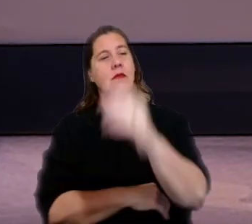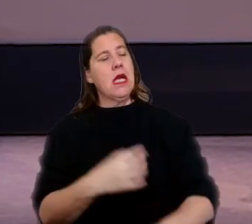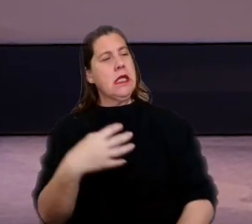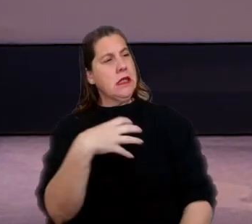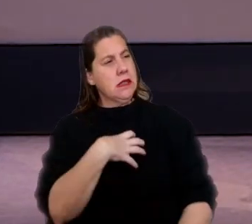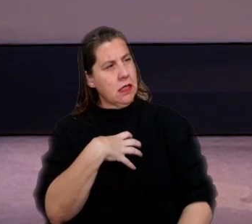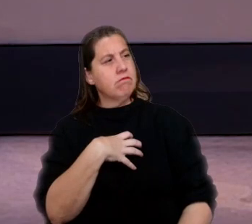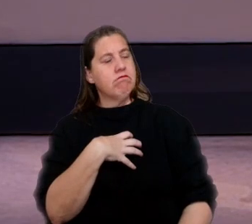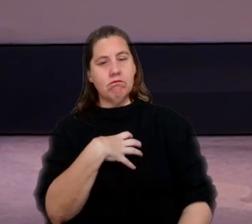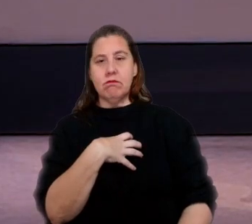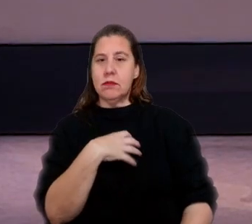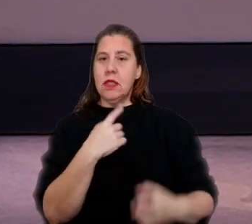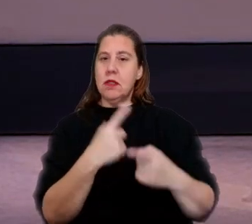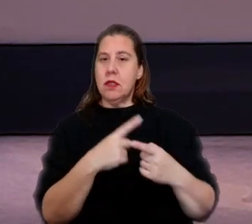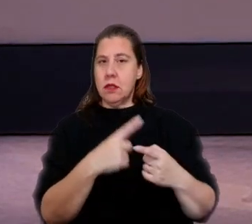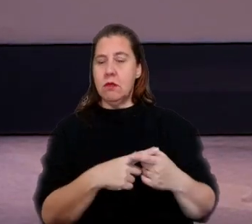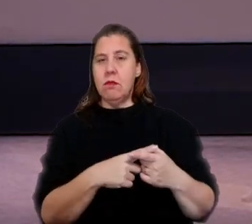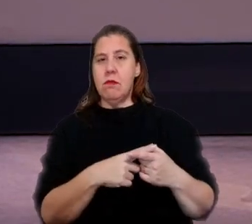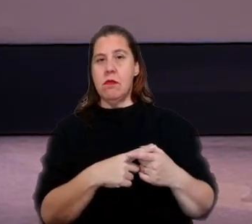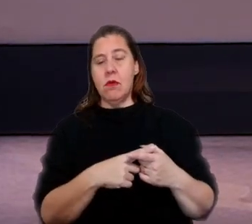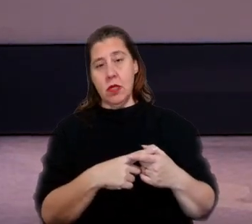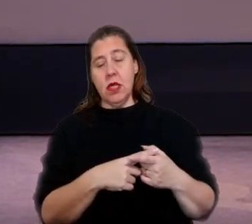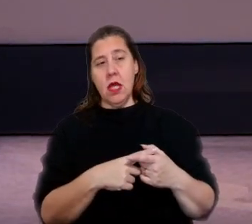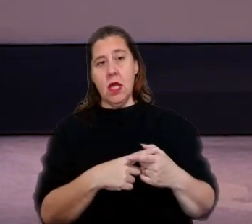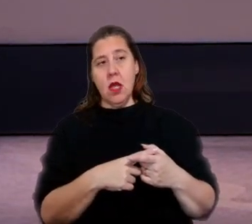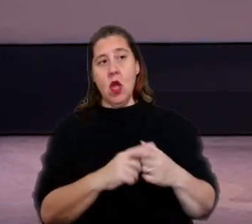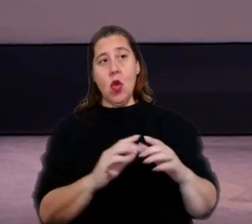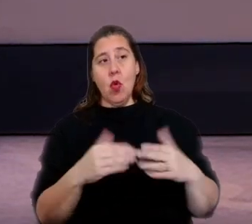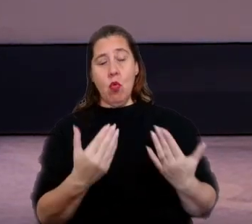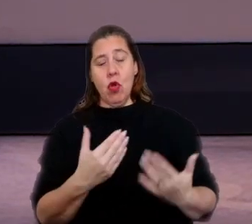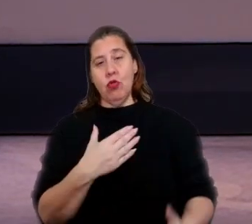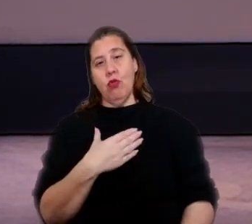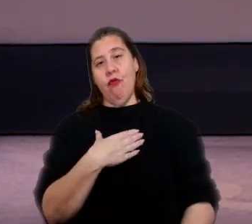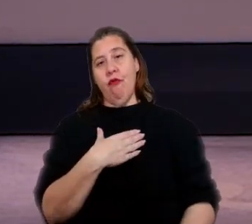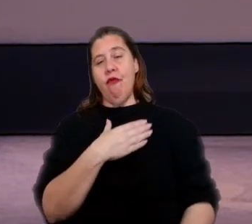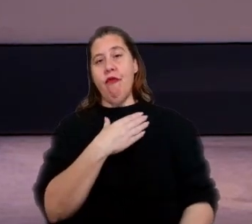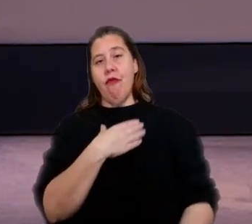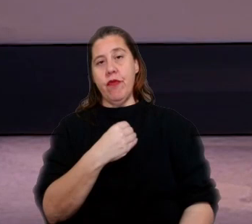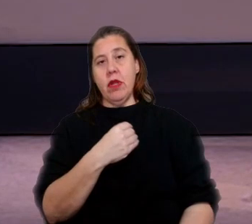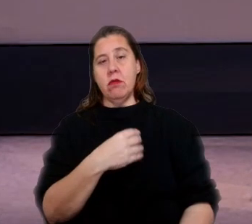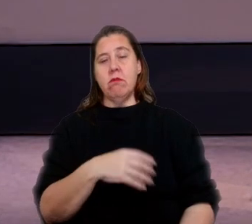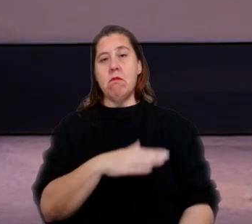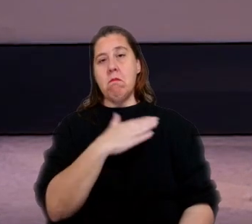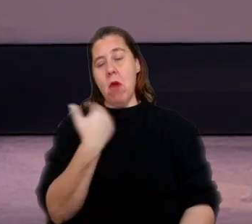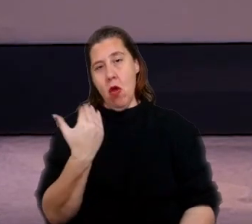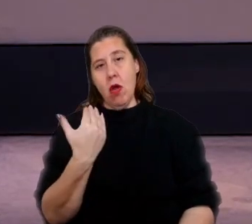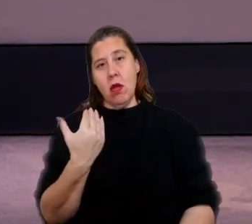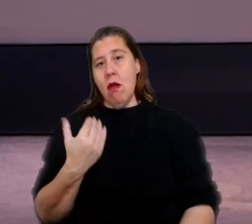aquilo mexe, porque é claro, né, que perder um filho, Freud até fala que é um luto